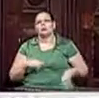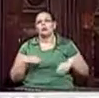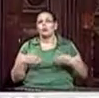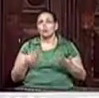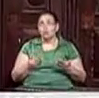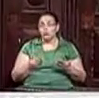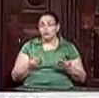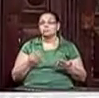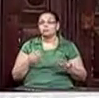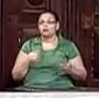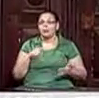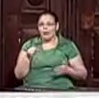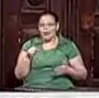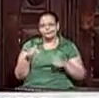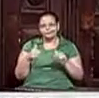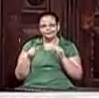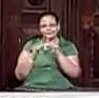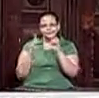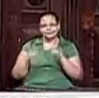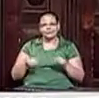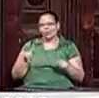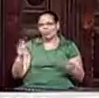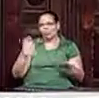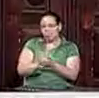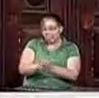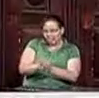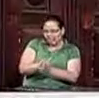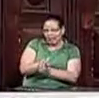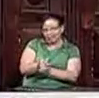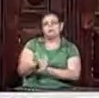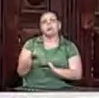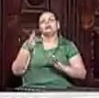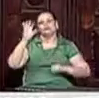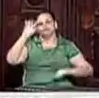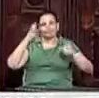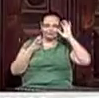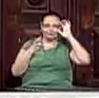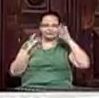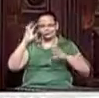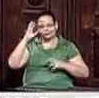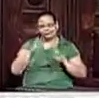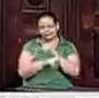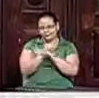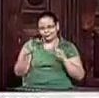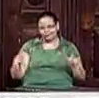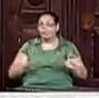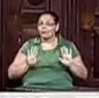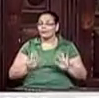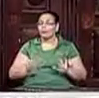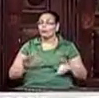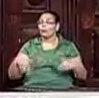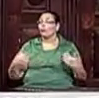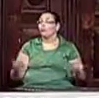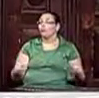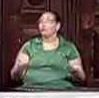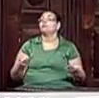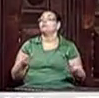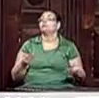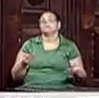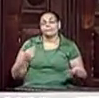para dizimar o funcionalismo público, eles têm uma pilha de soluções. Mas quando é